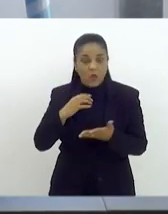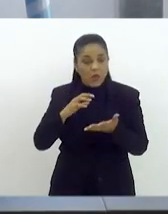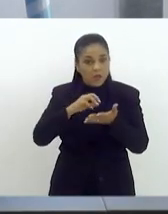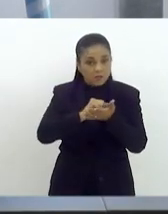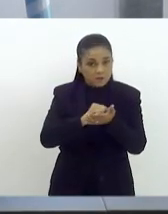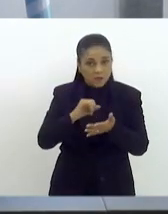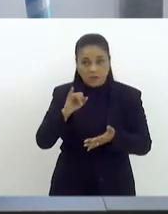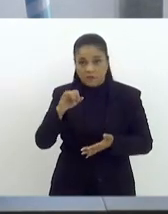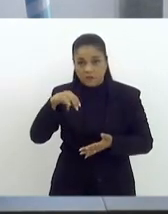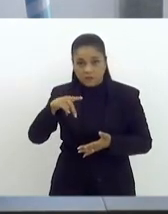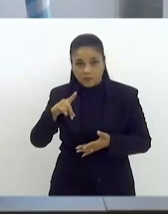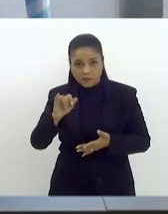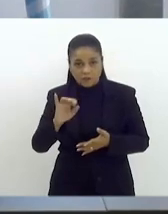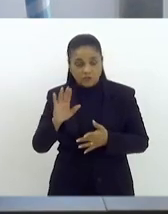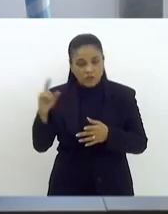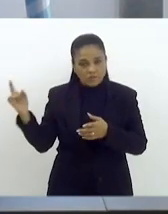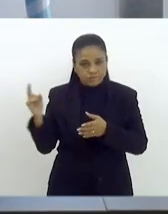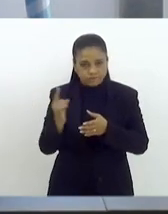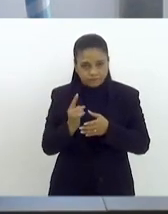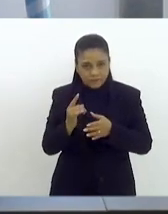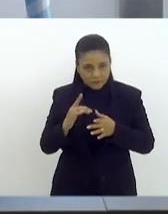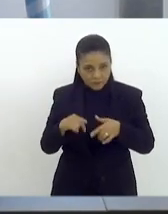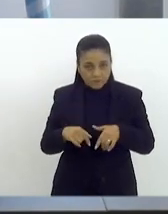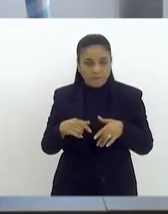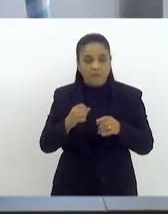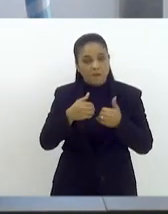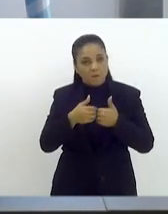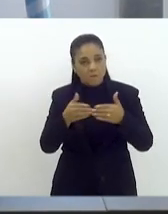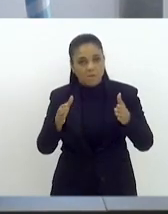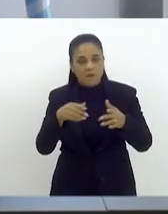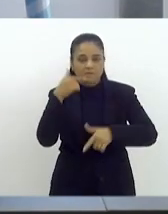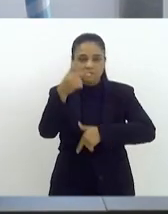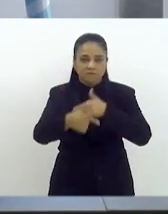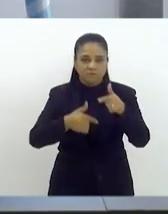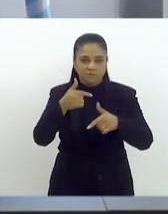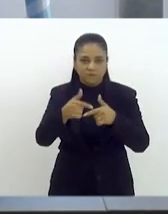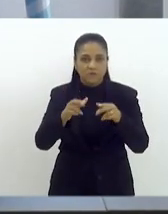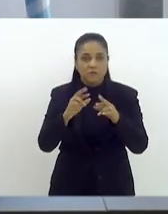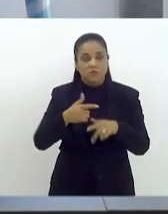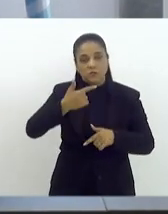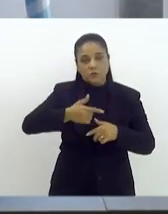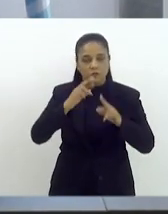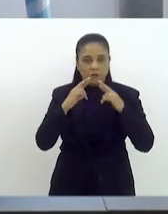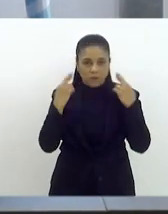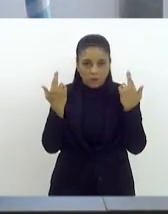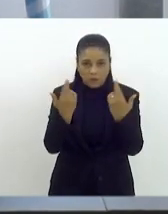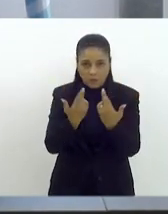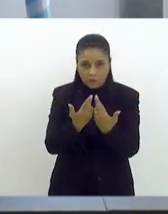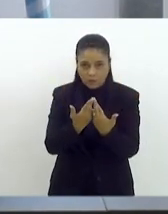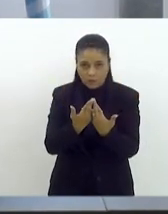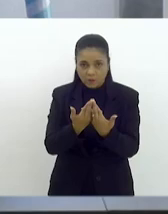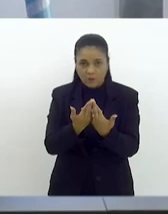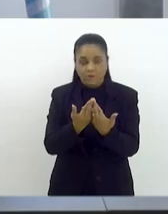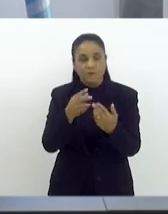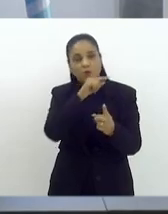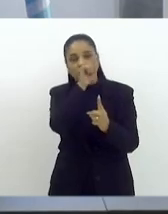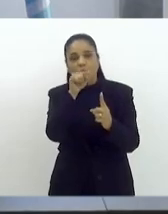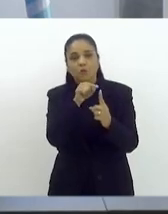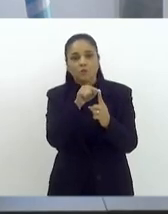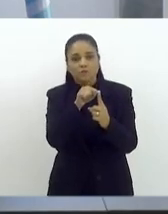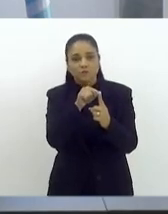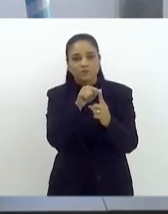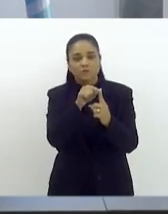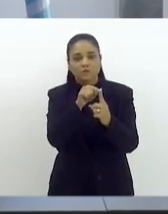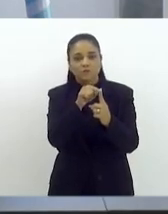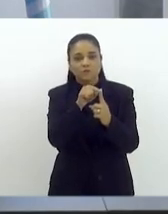armelau já se encontra em deslocamento dos trabalhos da segunda reunião ordinária com o objetivo de